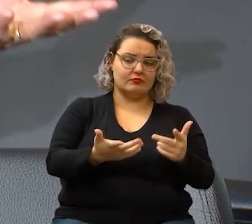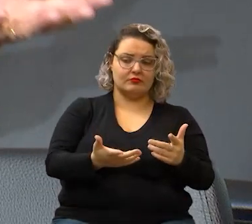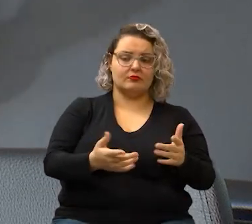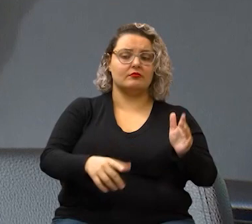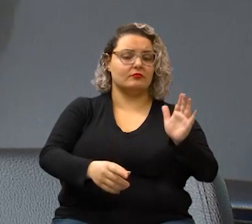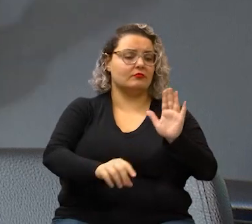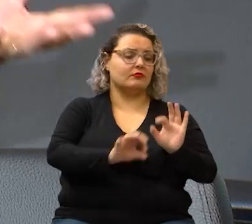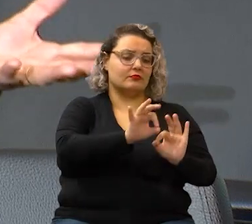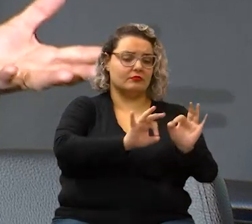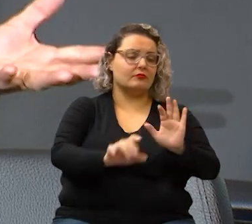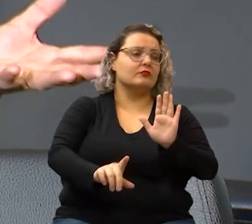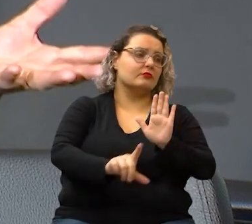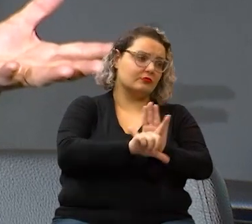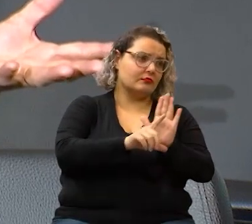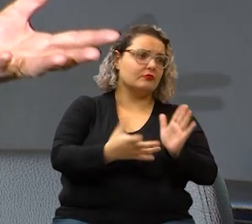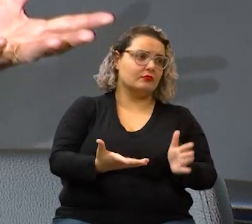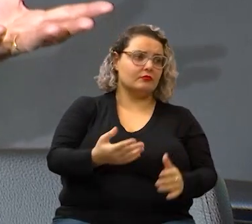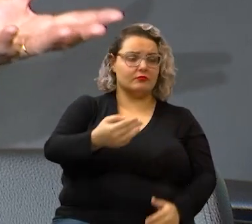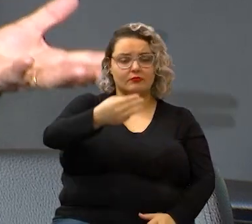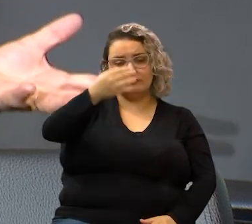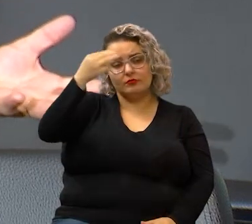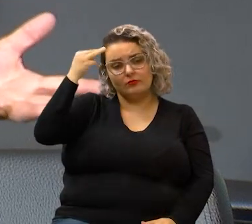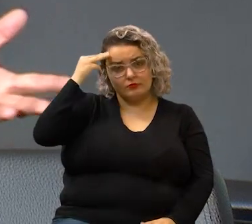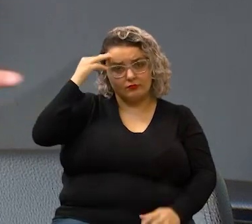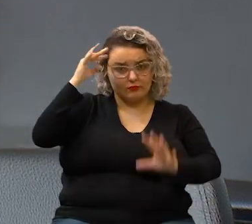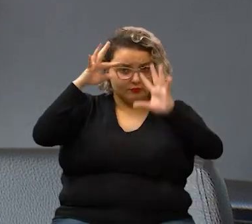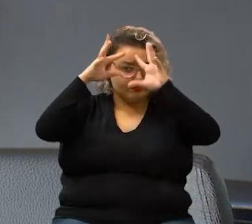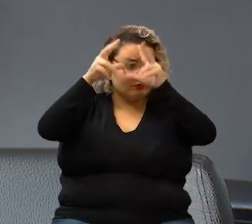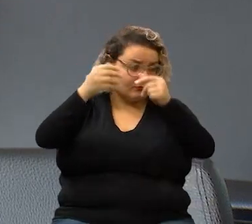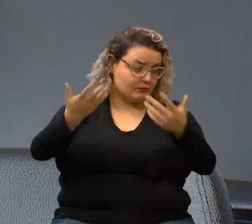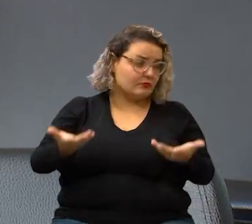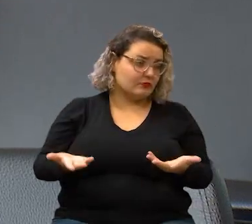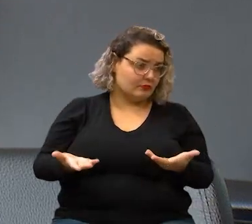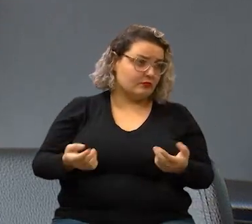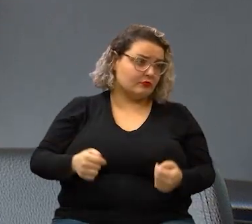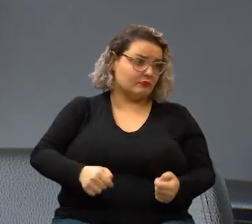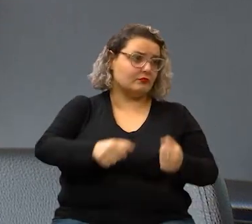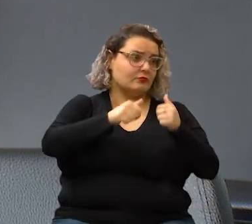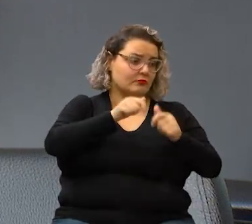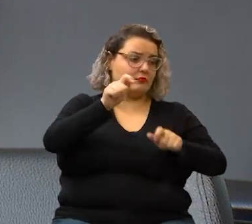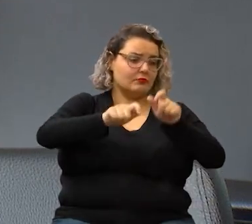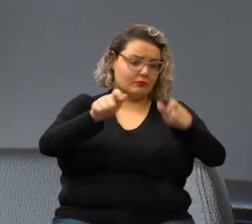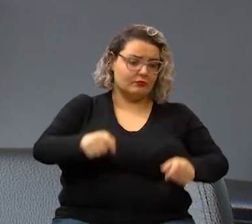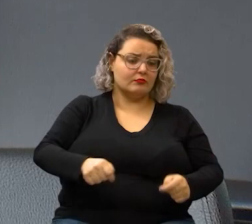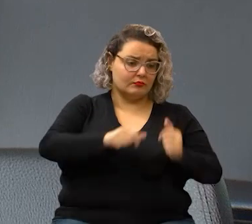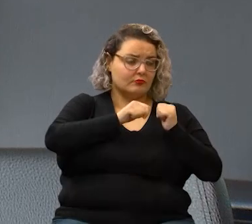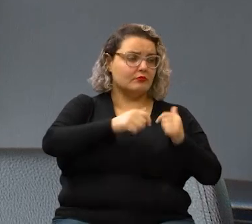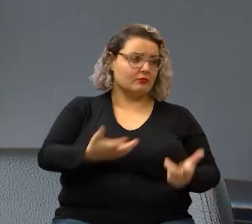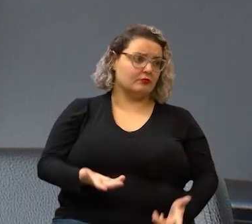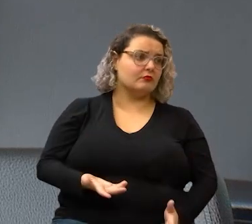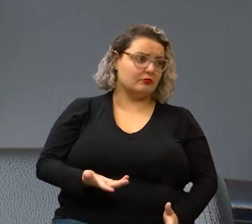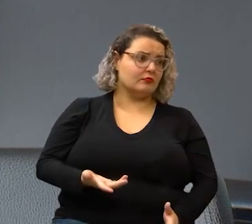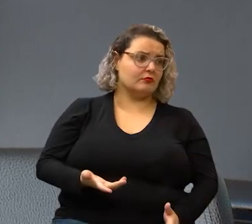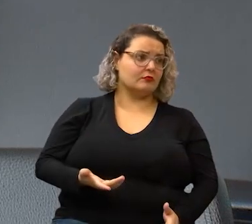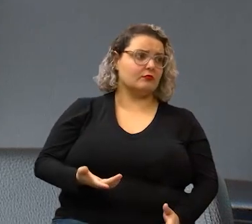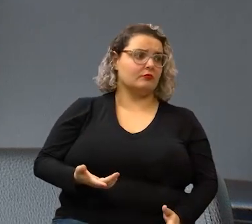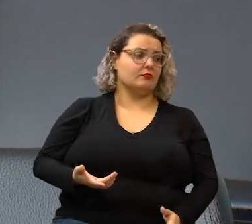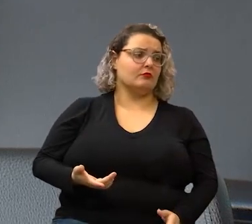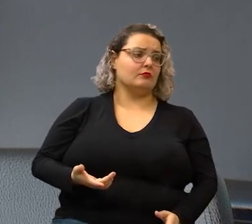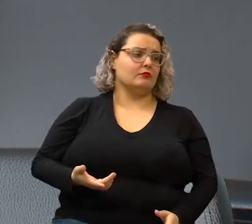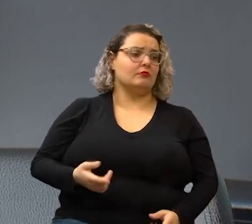mesmo, programa da lei da Mente Limpa, que é para beneficiar as pessoas.